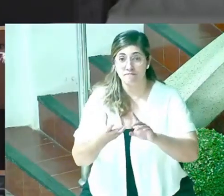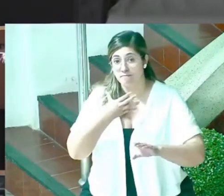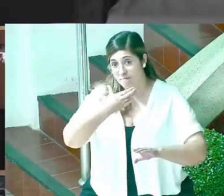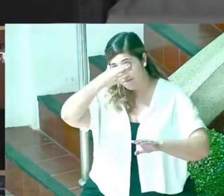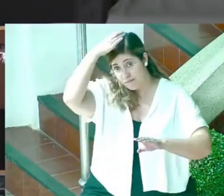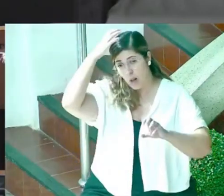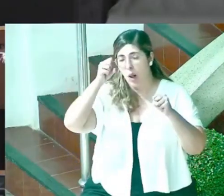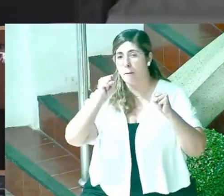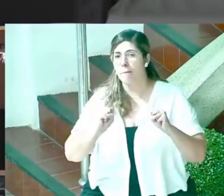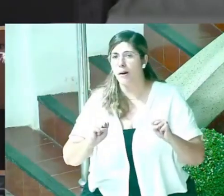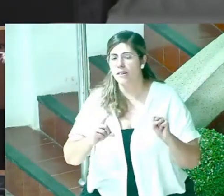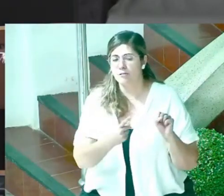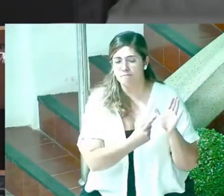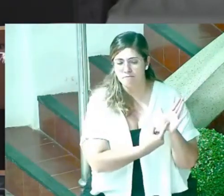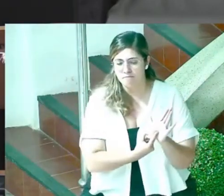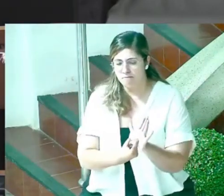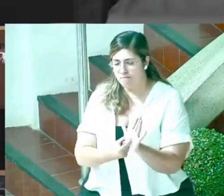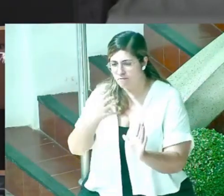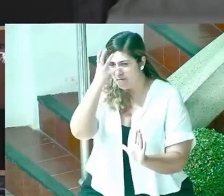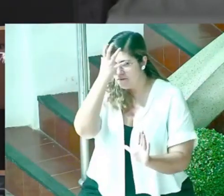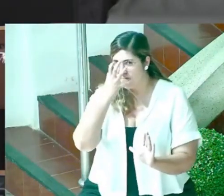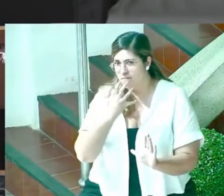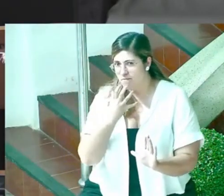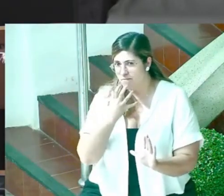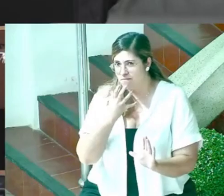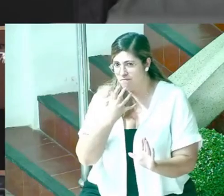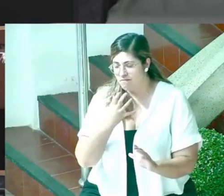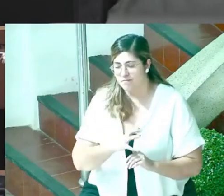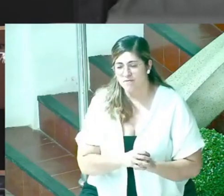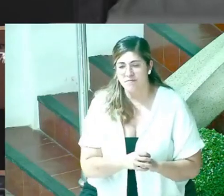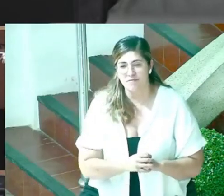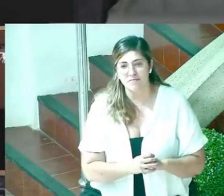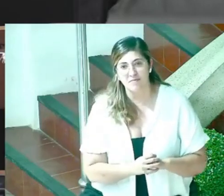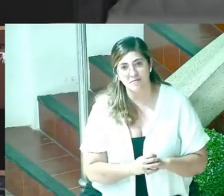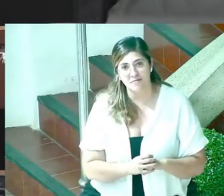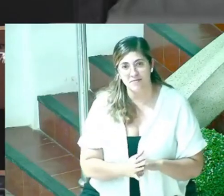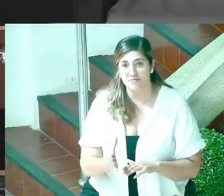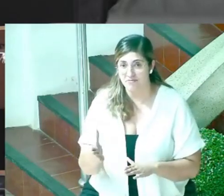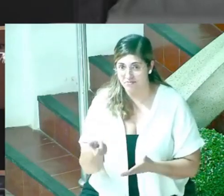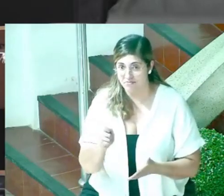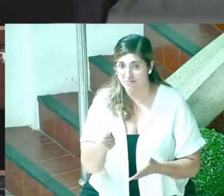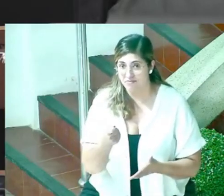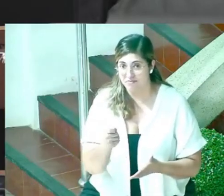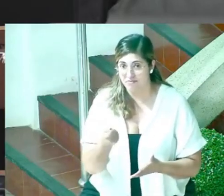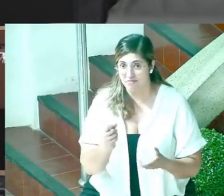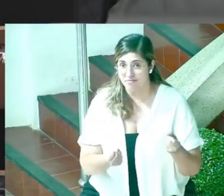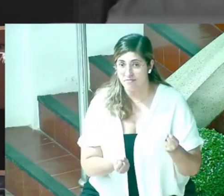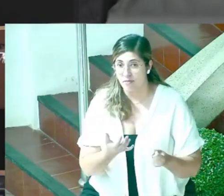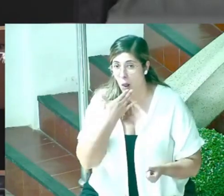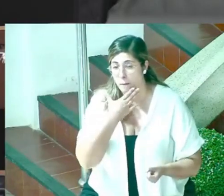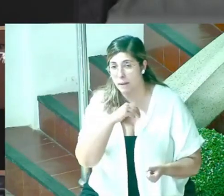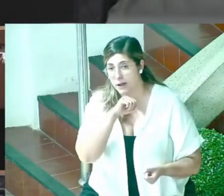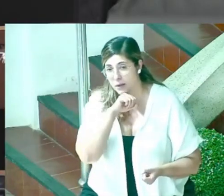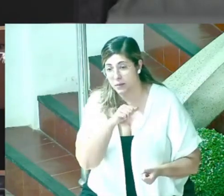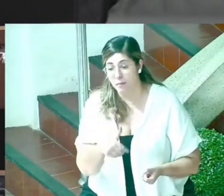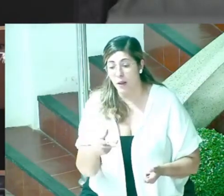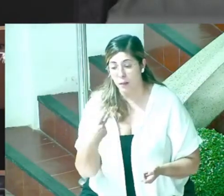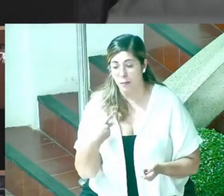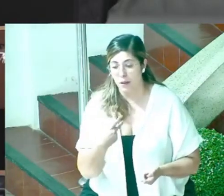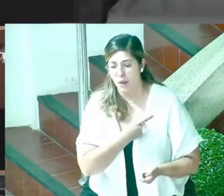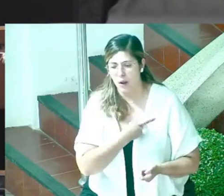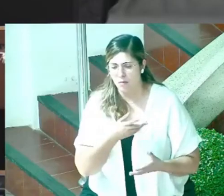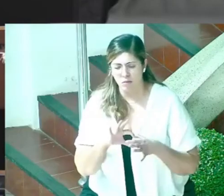casa. E isto não está certo. Esse entendimento é um entendimento equivocado. Deus